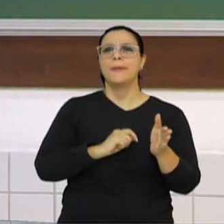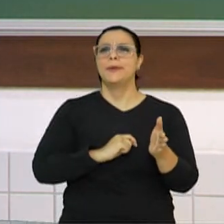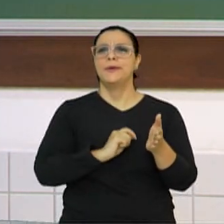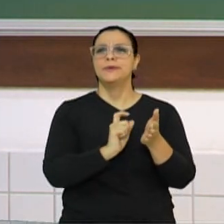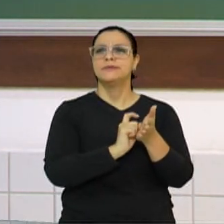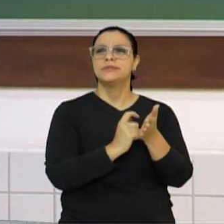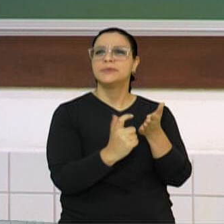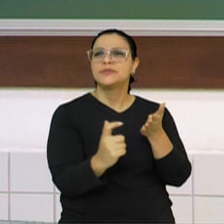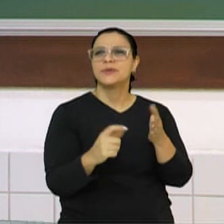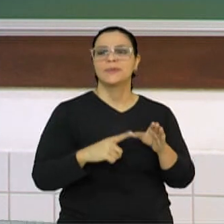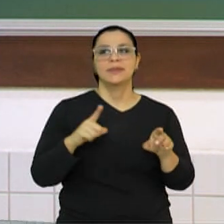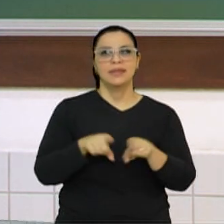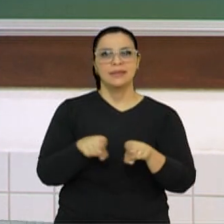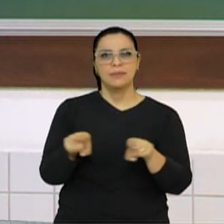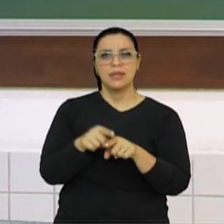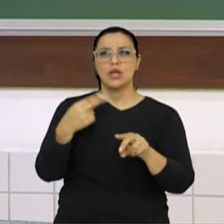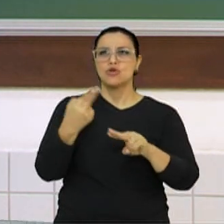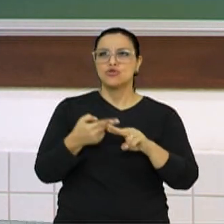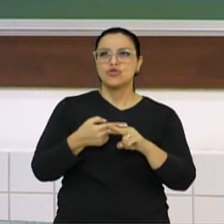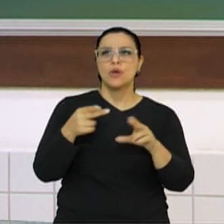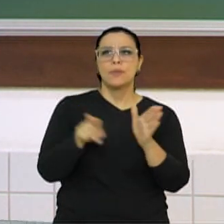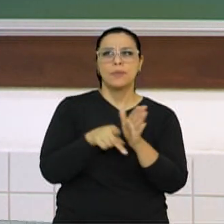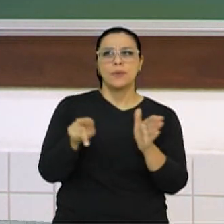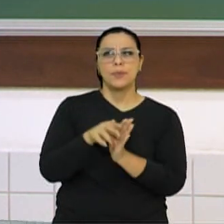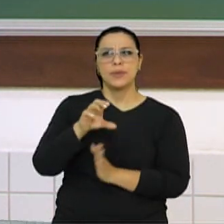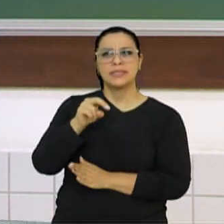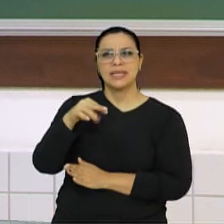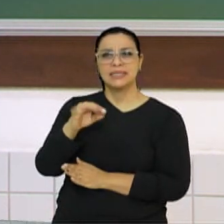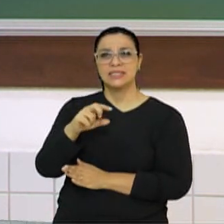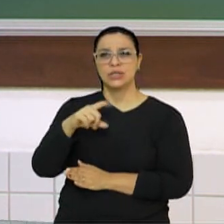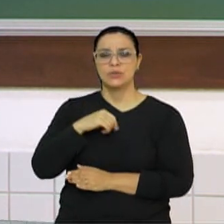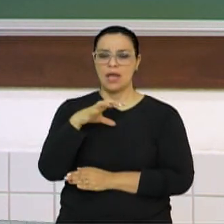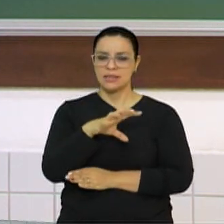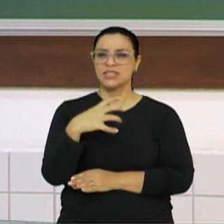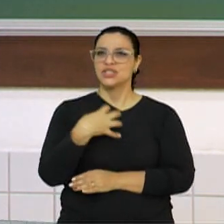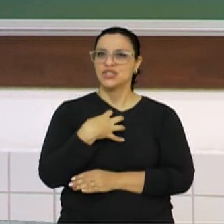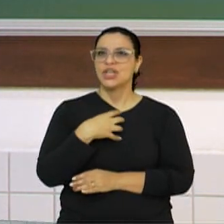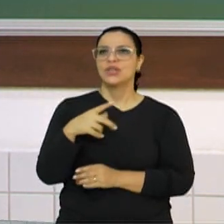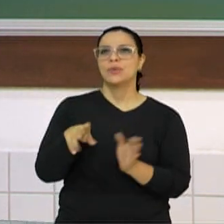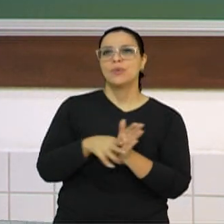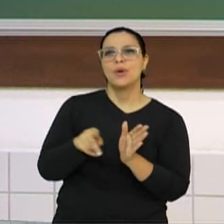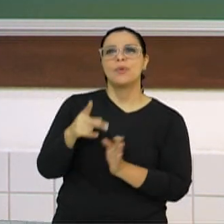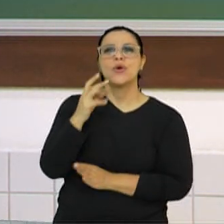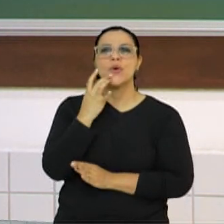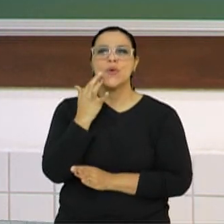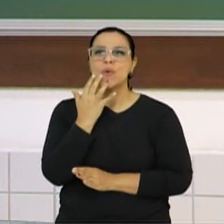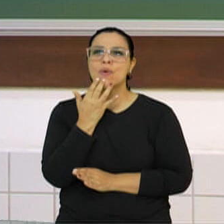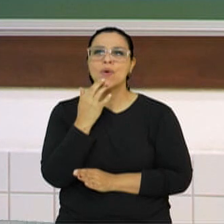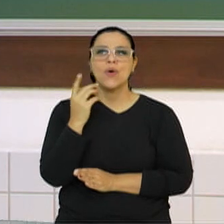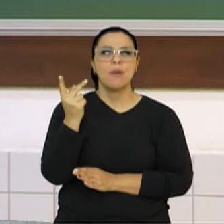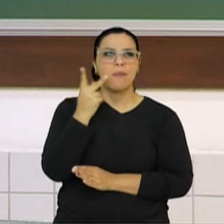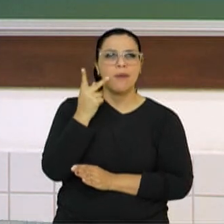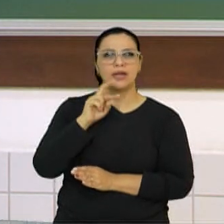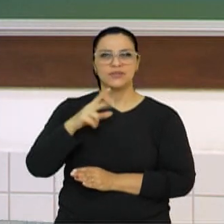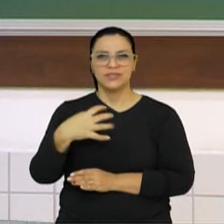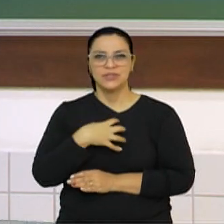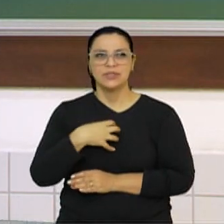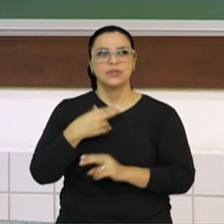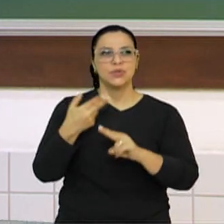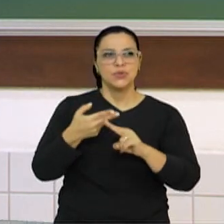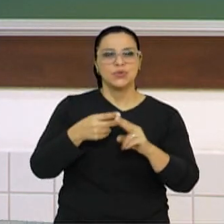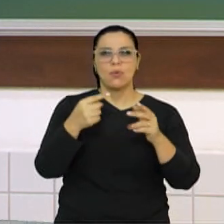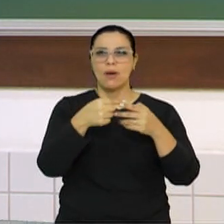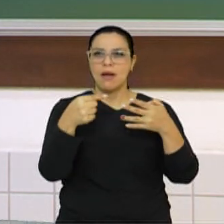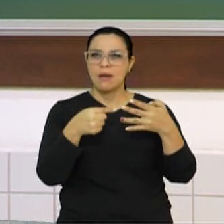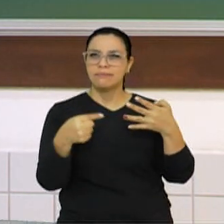tá certo? Ele utilizou os centríolos ali organizado da seguinte maneira ali, da maneira correta como tem que estar. Ele utilizou o